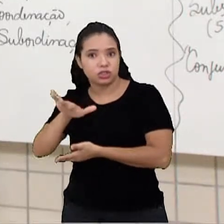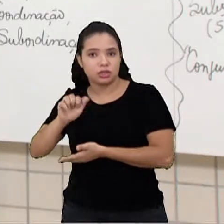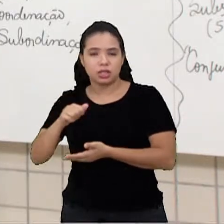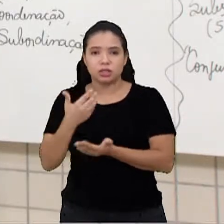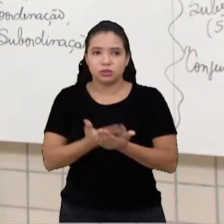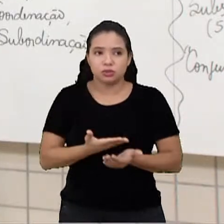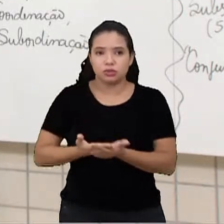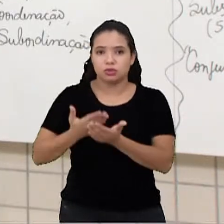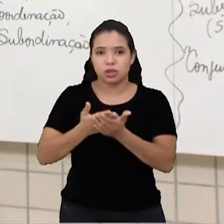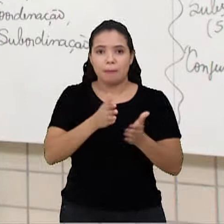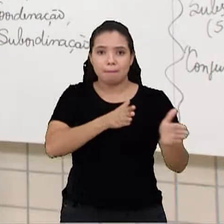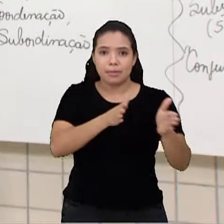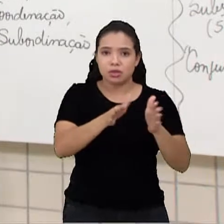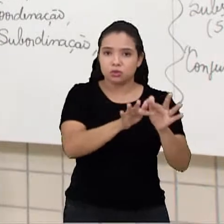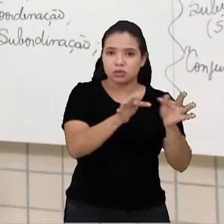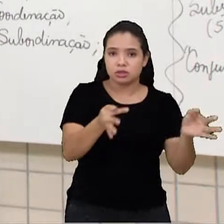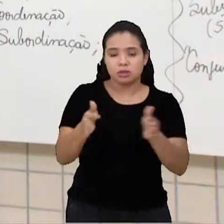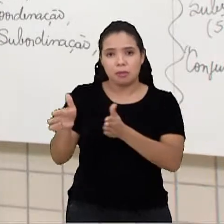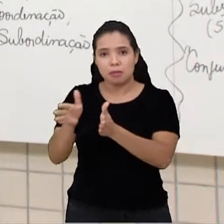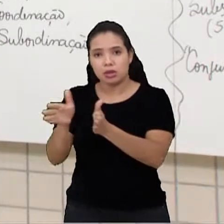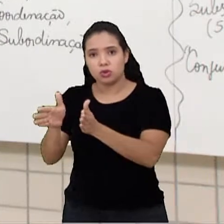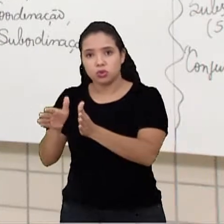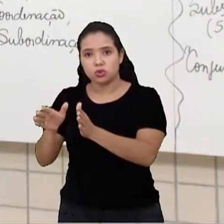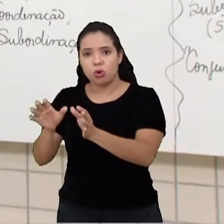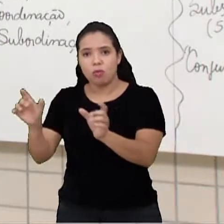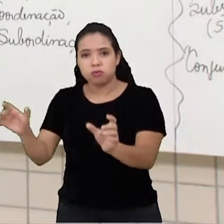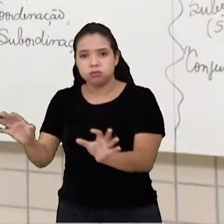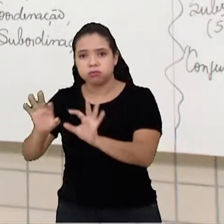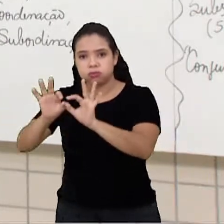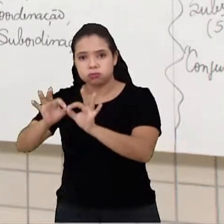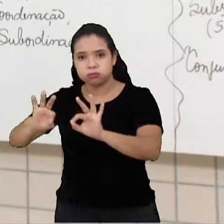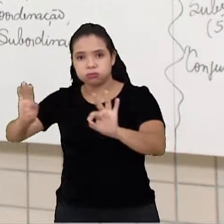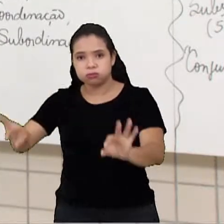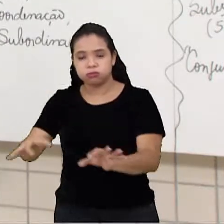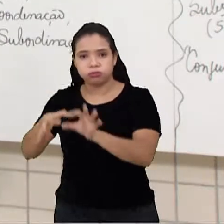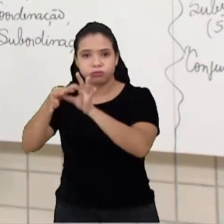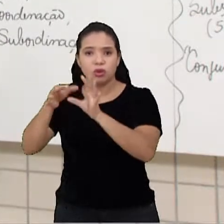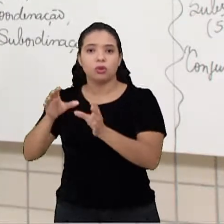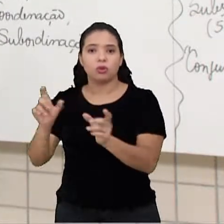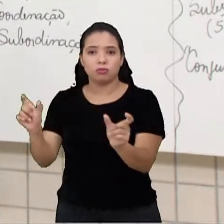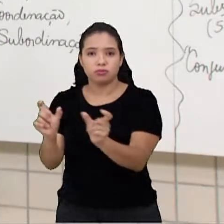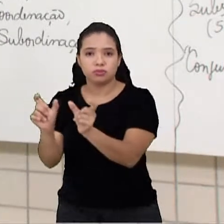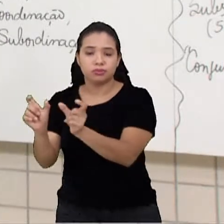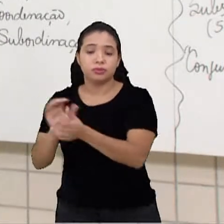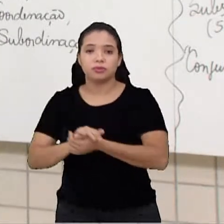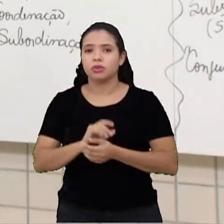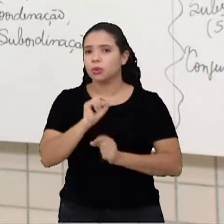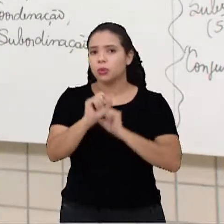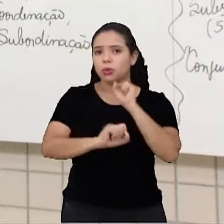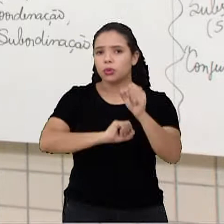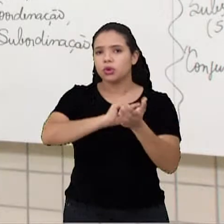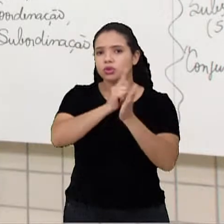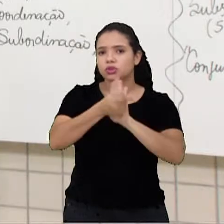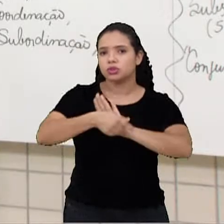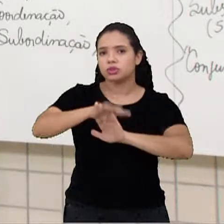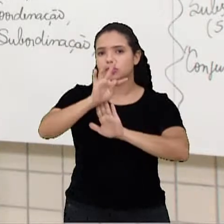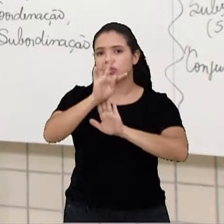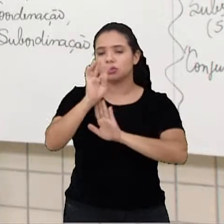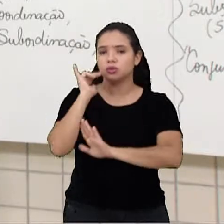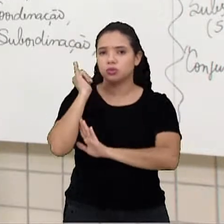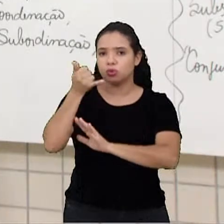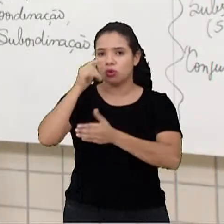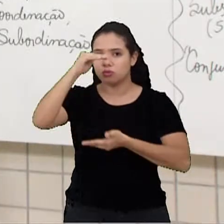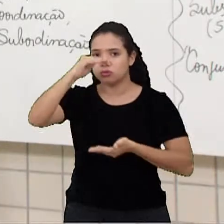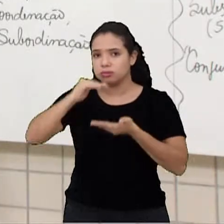período simples e período composto, tá? O que é o gênero conto? O conto é uma narrativa